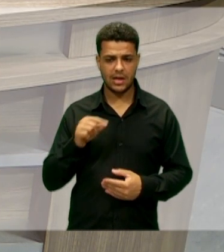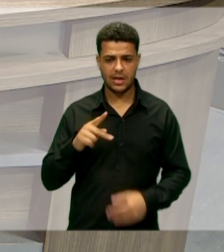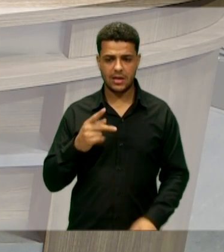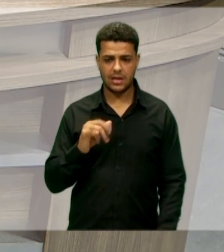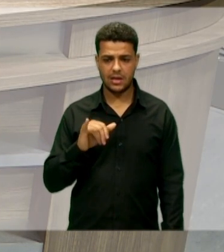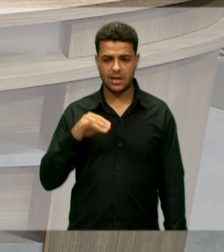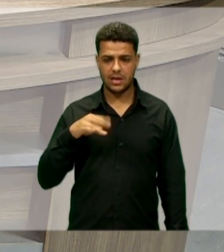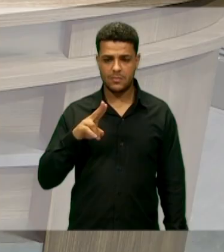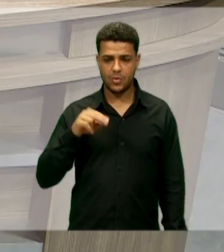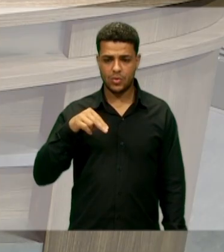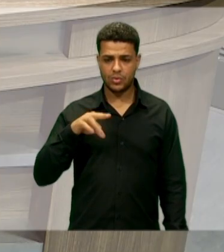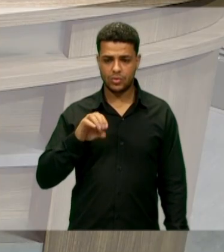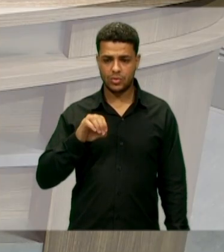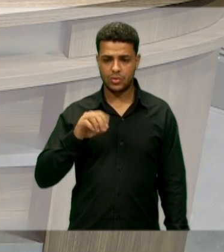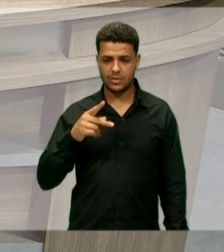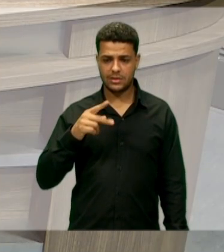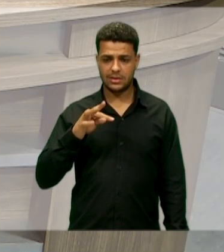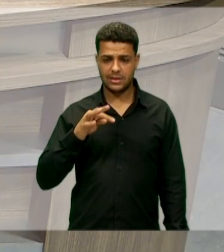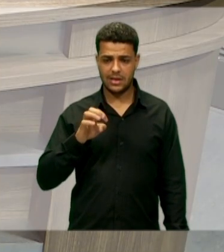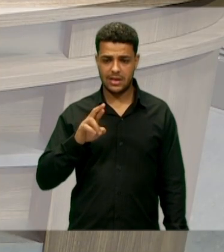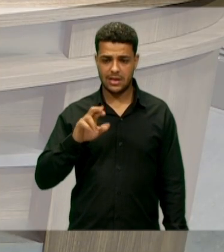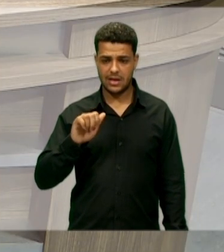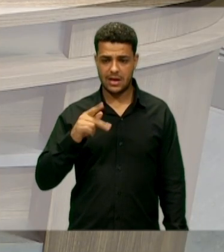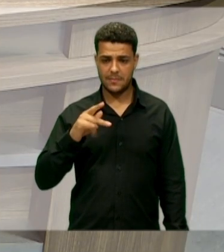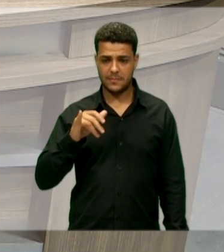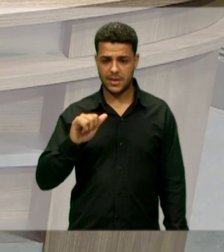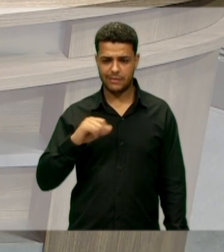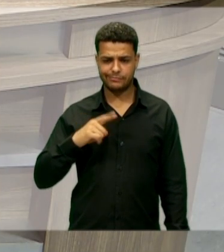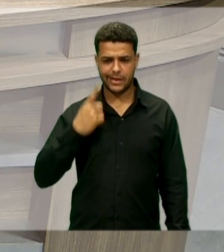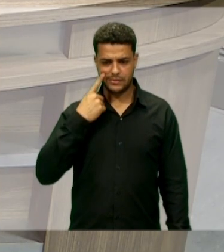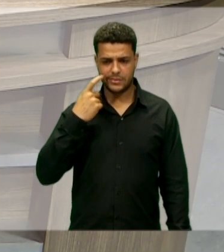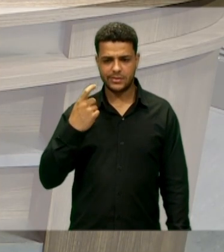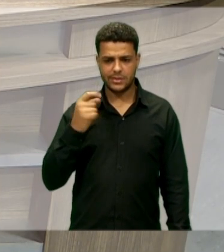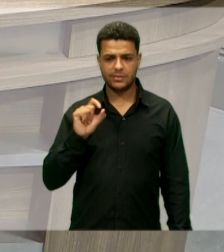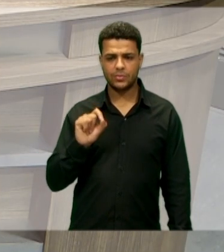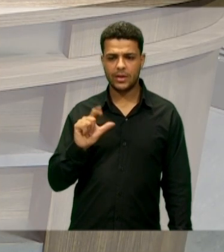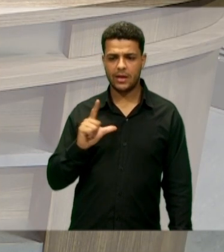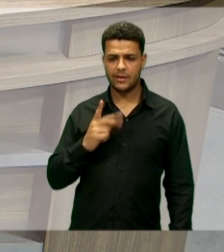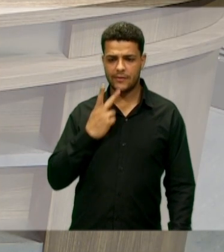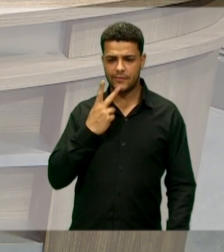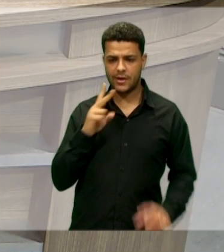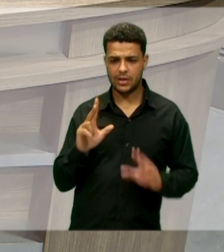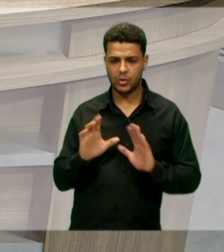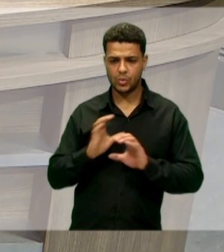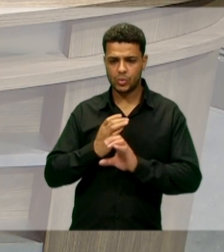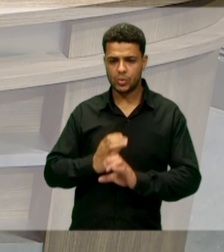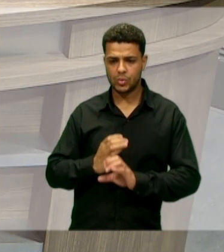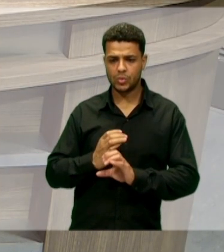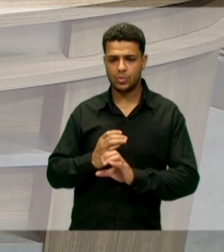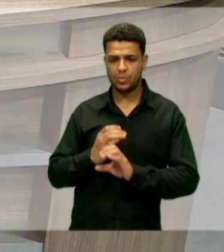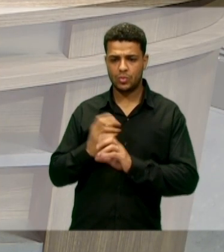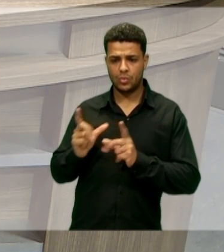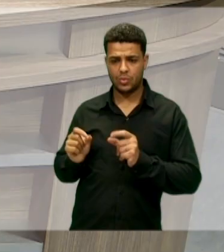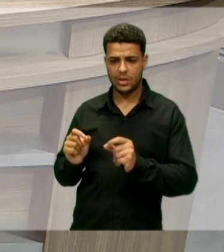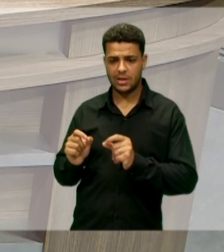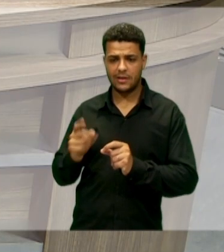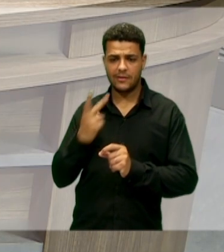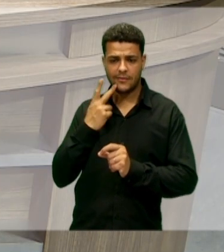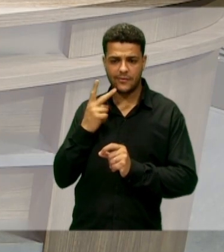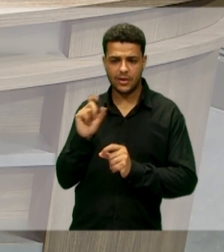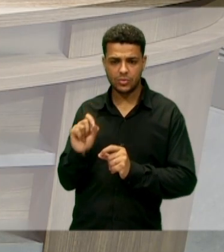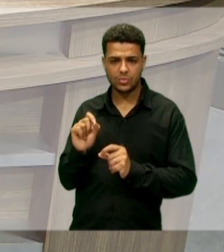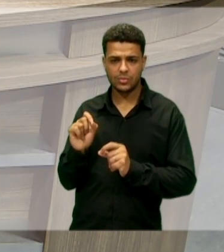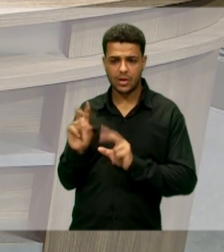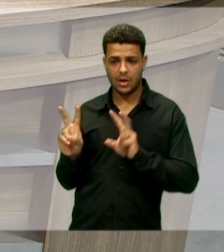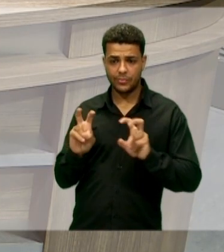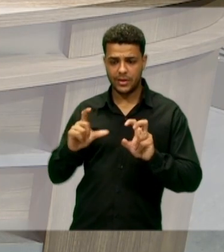imunoterapia? A imunoterapia, ela tem um approach bem interessante, né? Então, assim, quando a gente fala em tratamento do câncer, a gente fala assim, tentar destruir